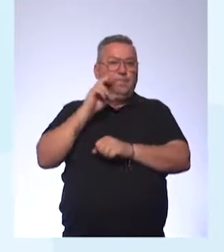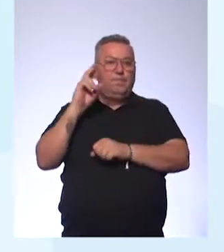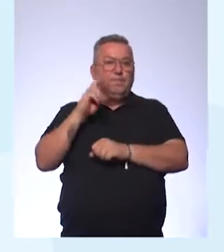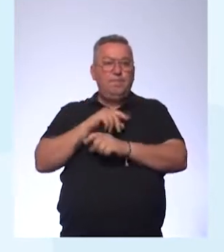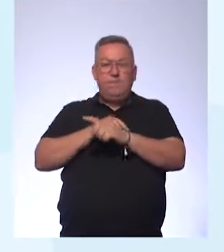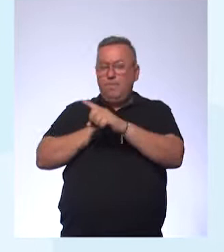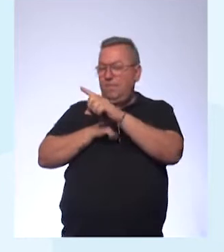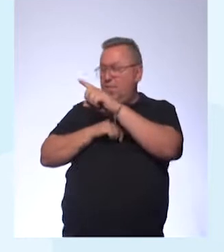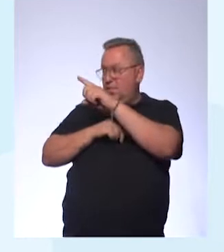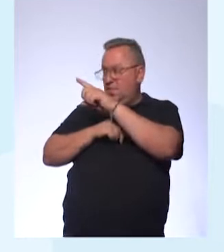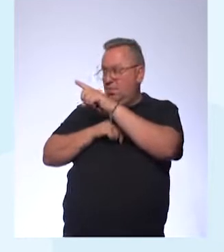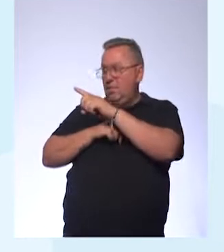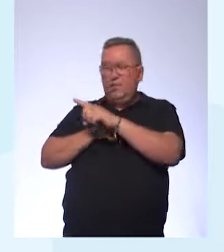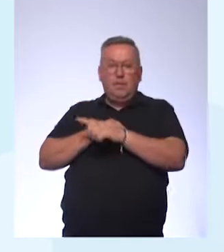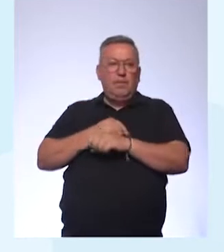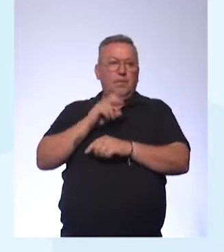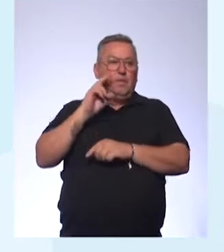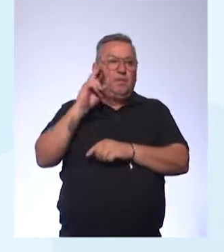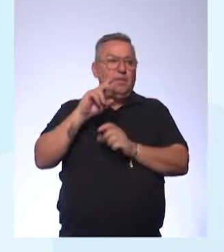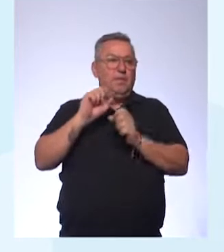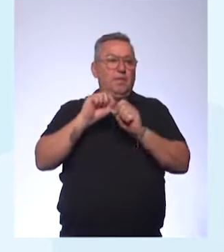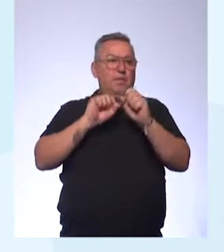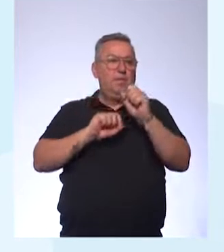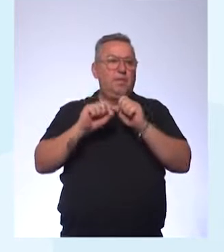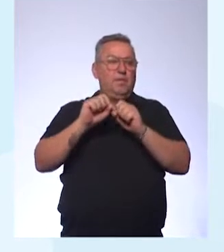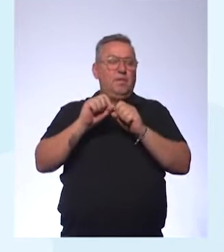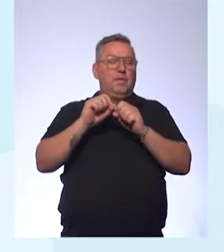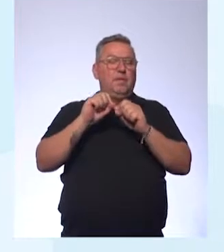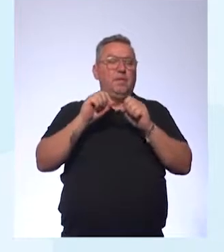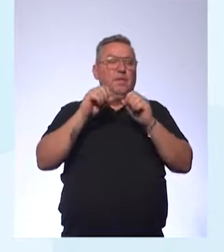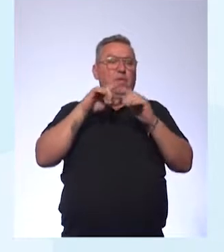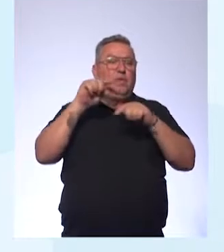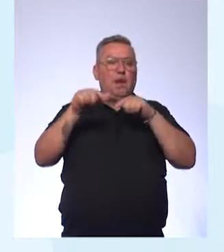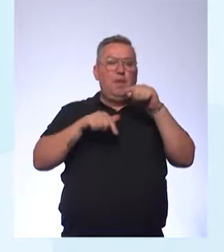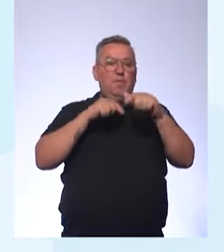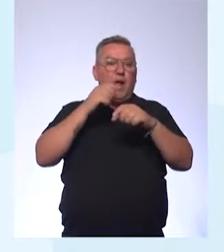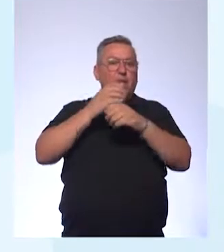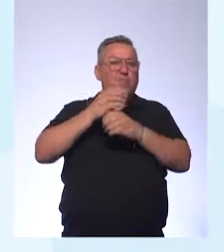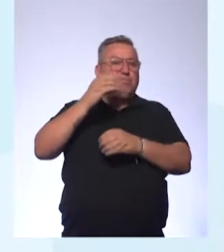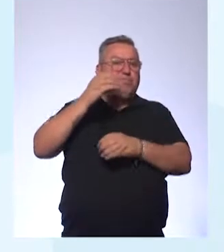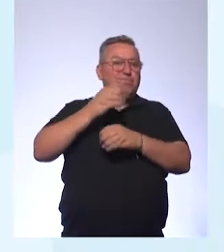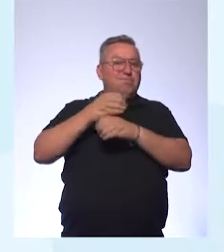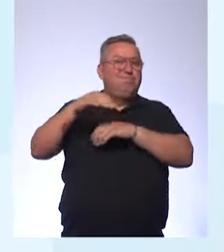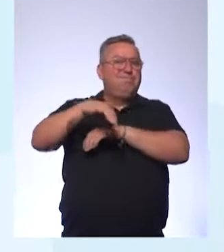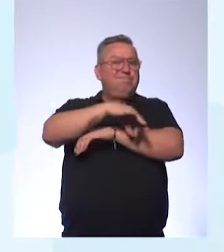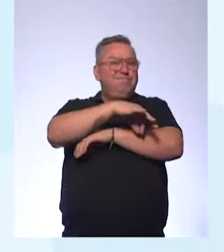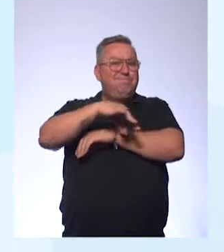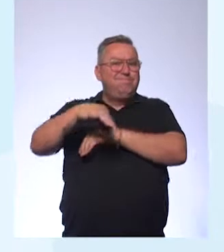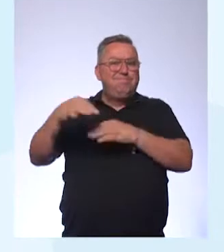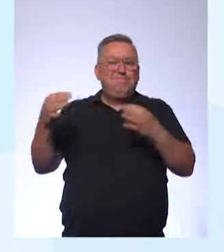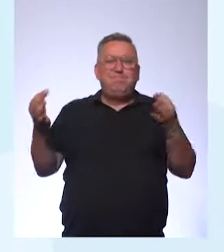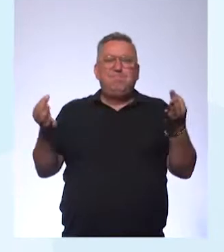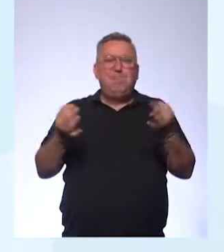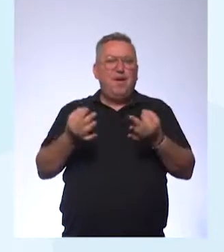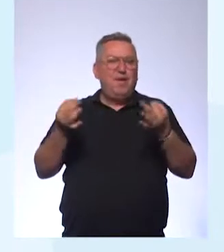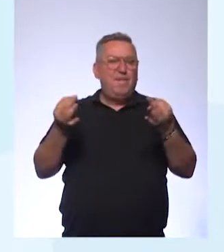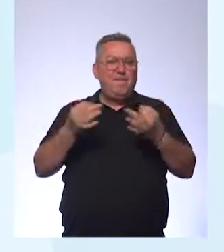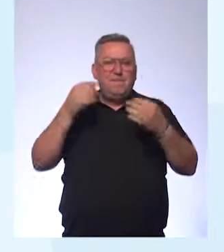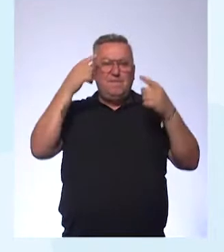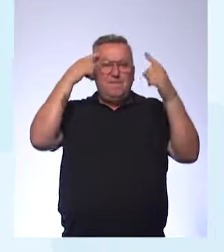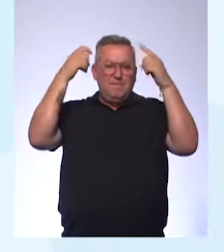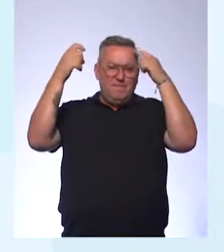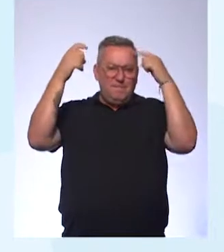aí os estudantes fazendo maquetes, obras de engenharia maravilhosas, com muita